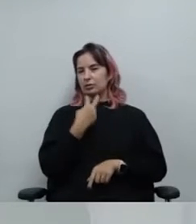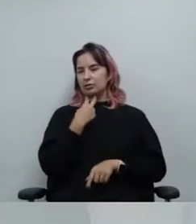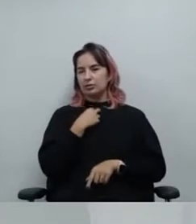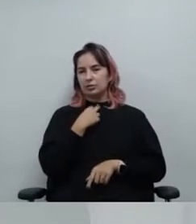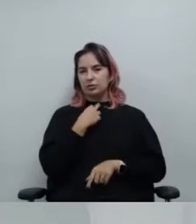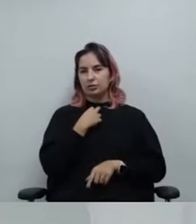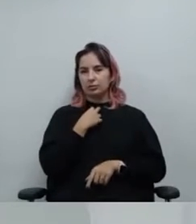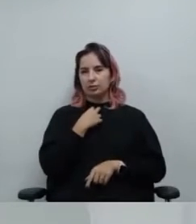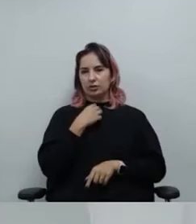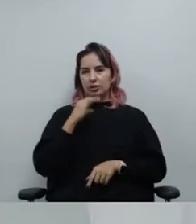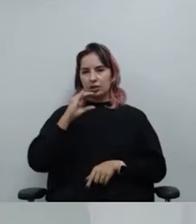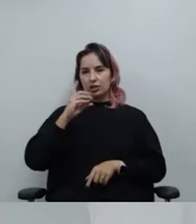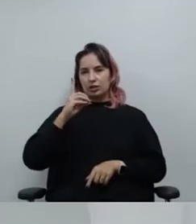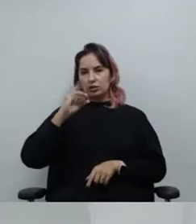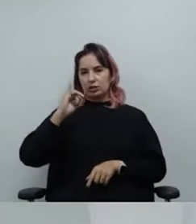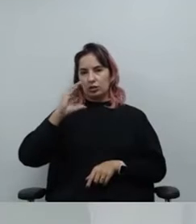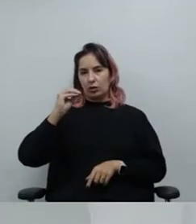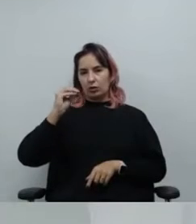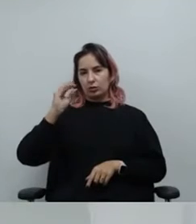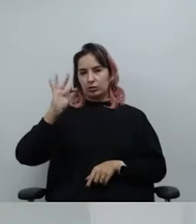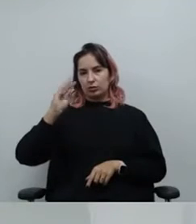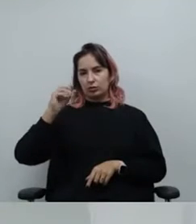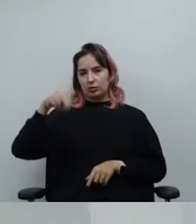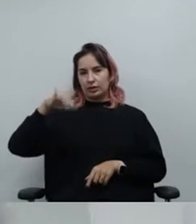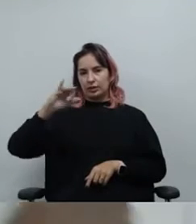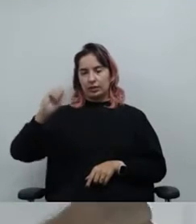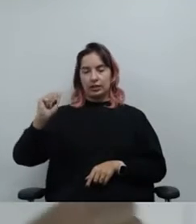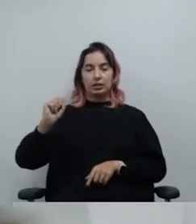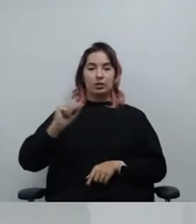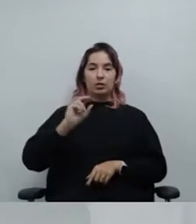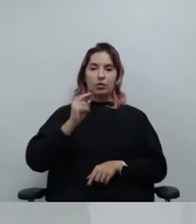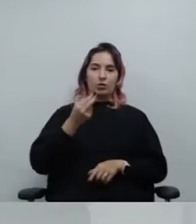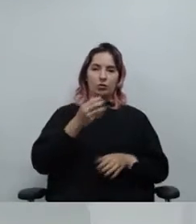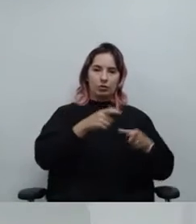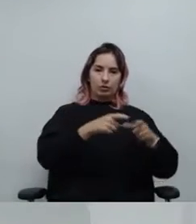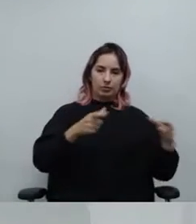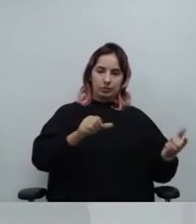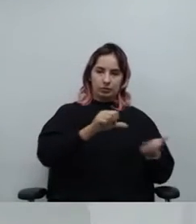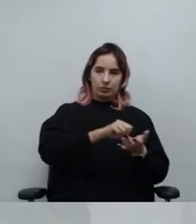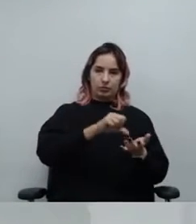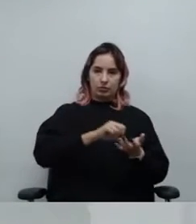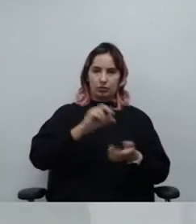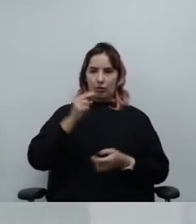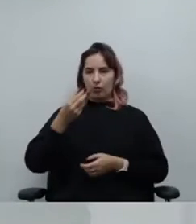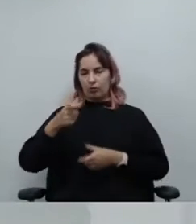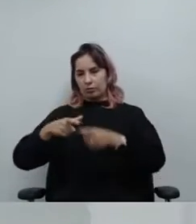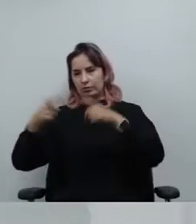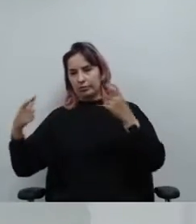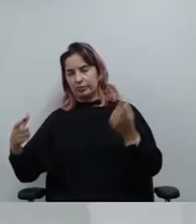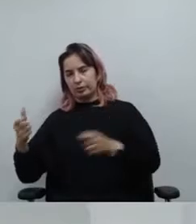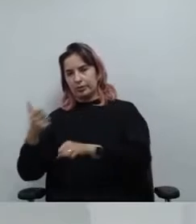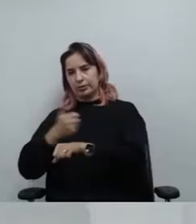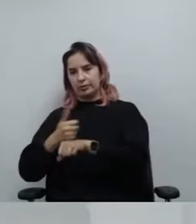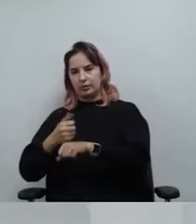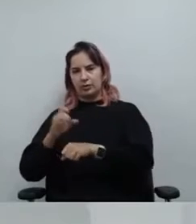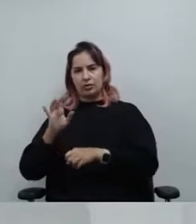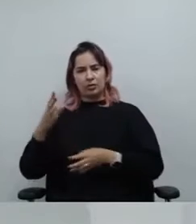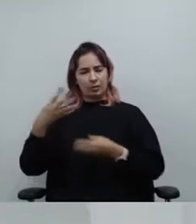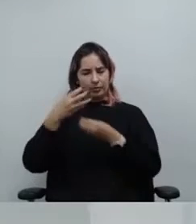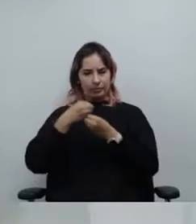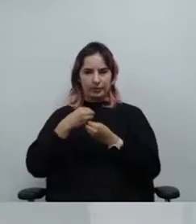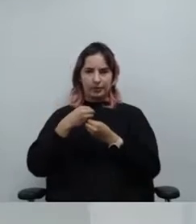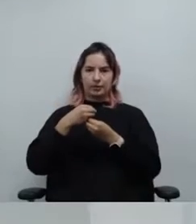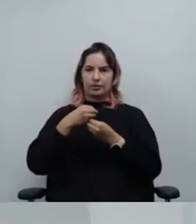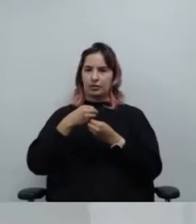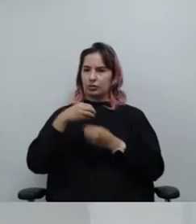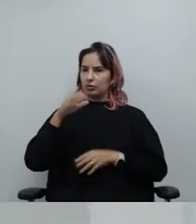nessa dicotomia de ou amplia um núcleo ou amplia cargos e unidades. São complementares, o núcleo ele atua no